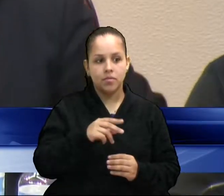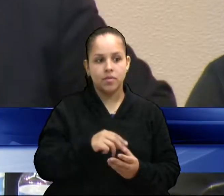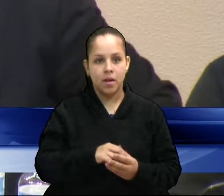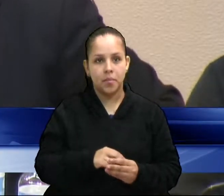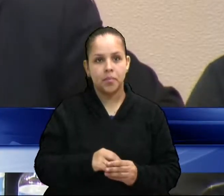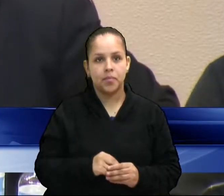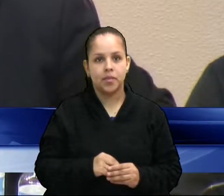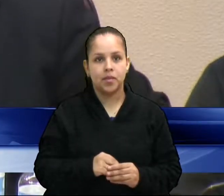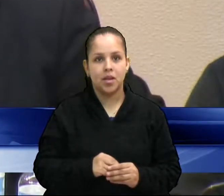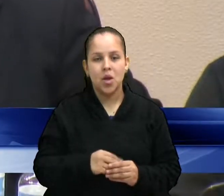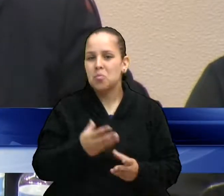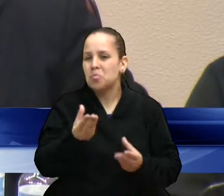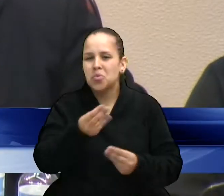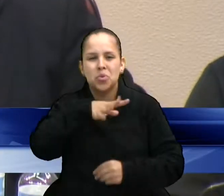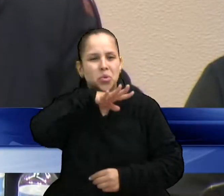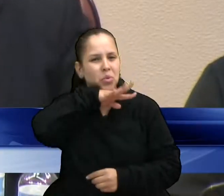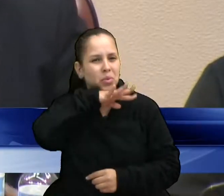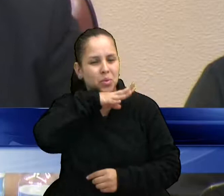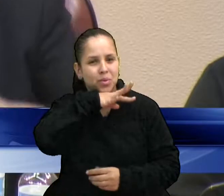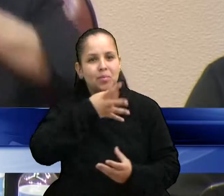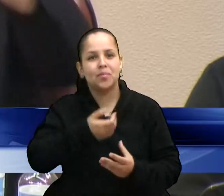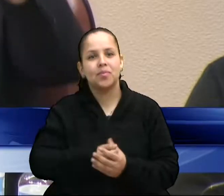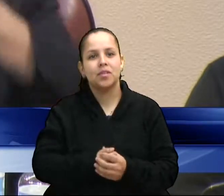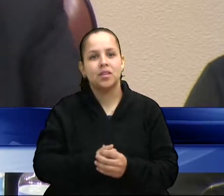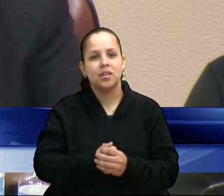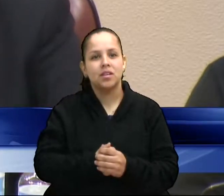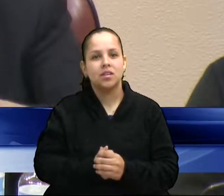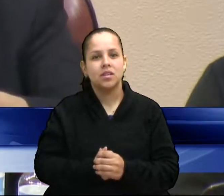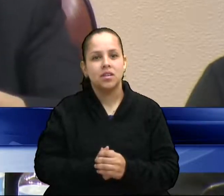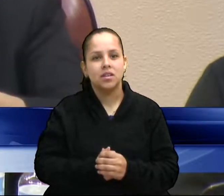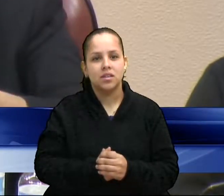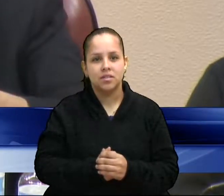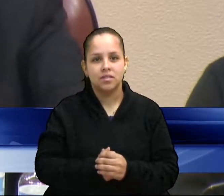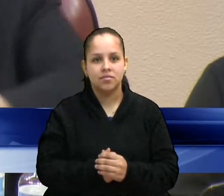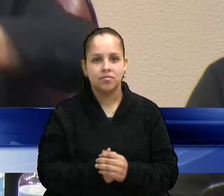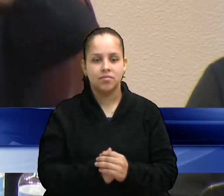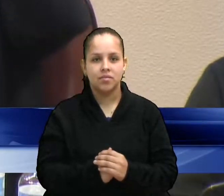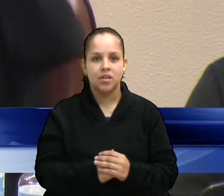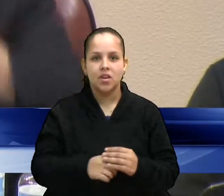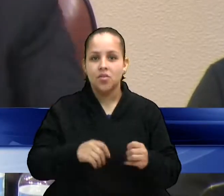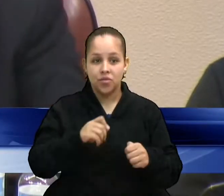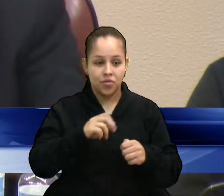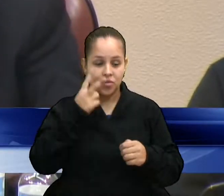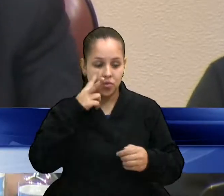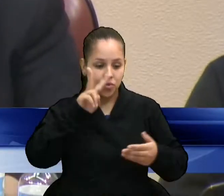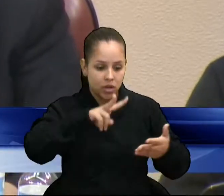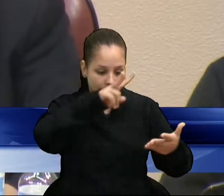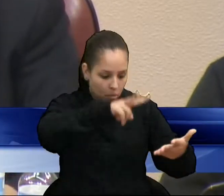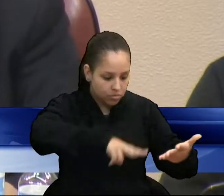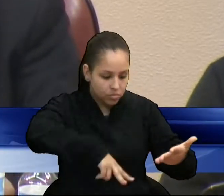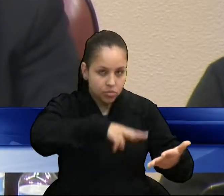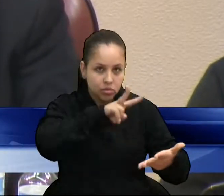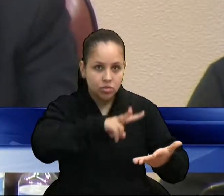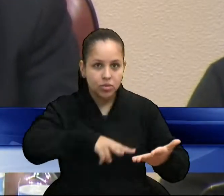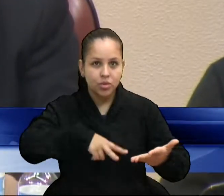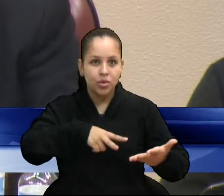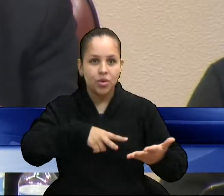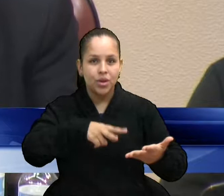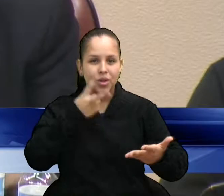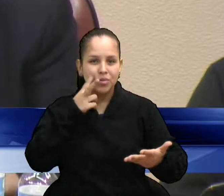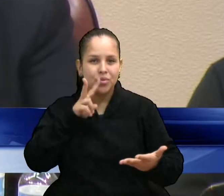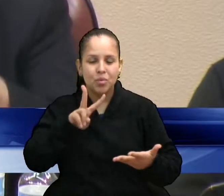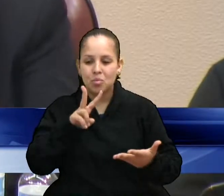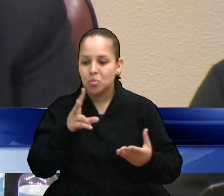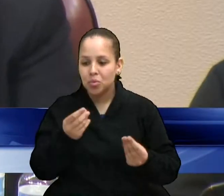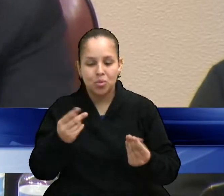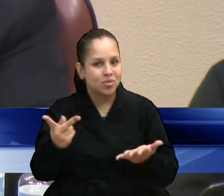projeto muito ruim. Né? E a gente fez uma análise na íntegra e ficou evidente alguns